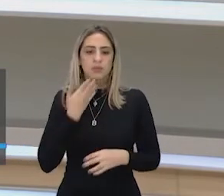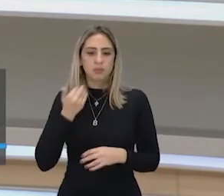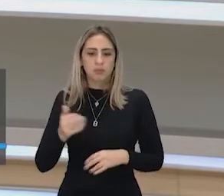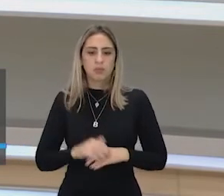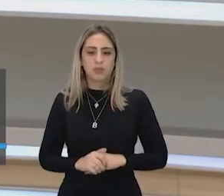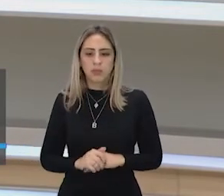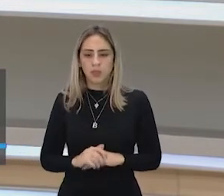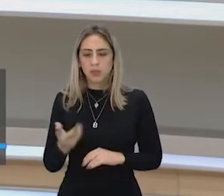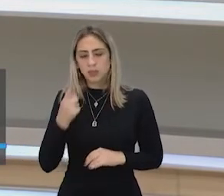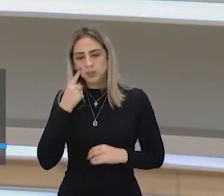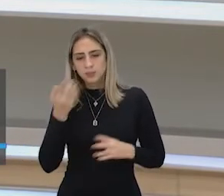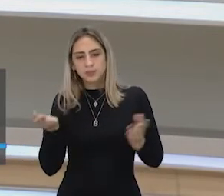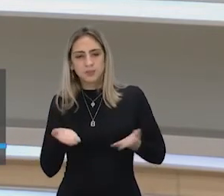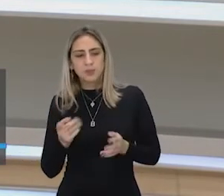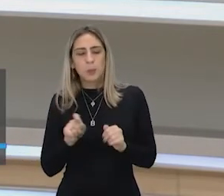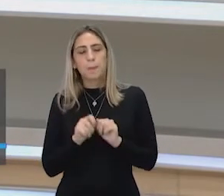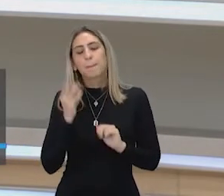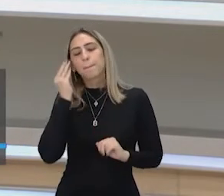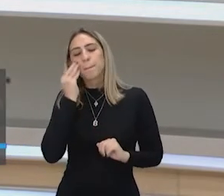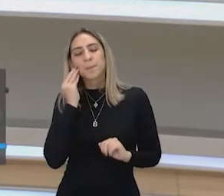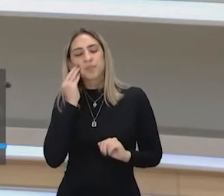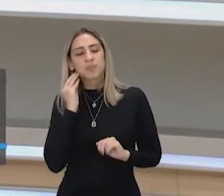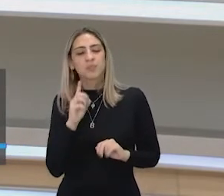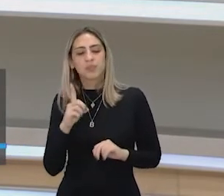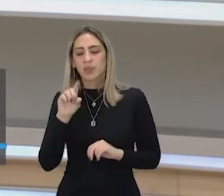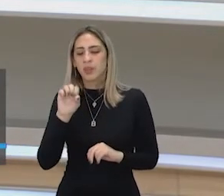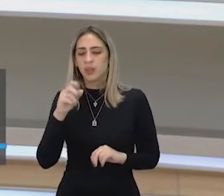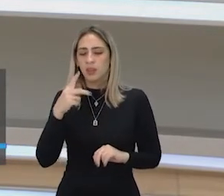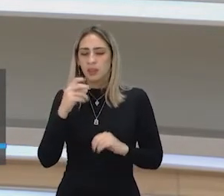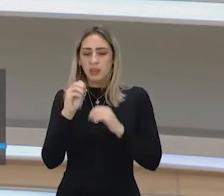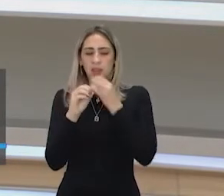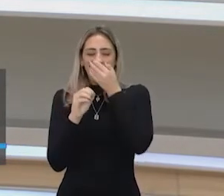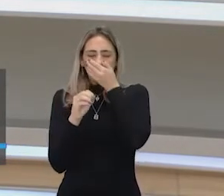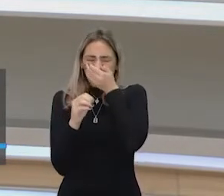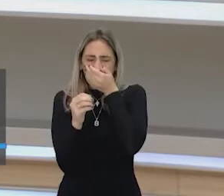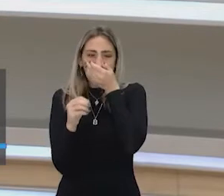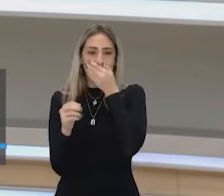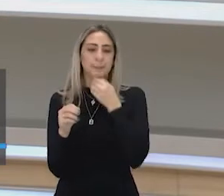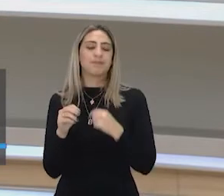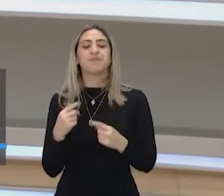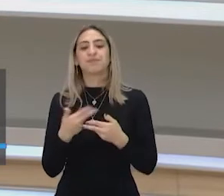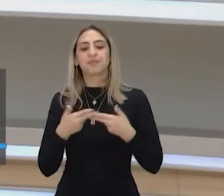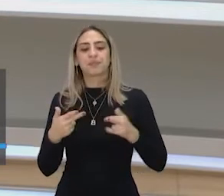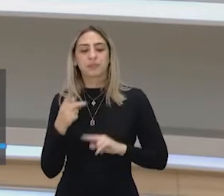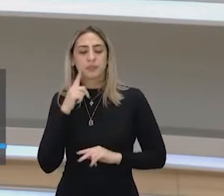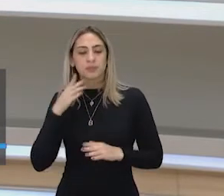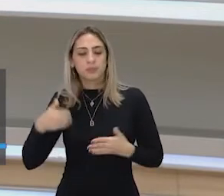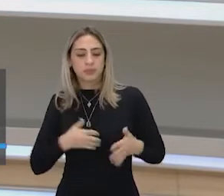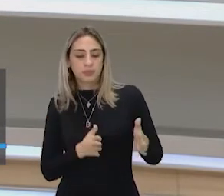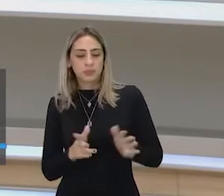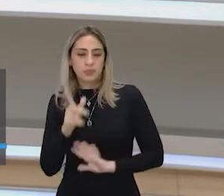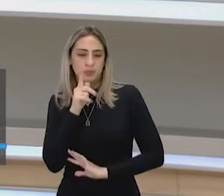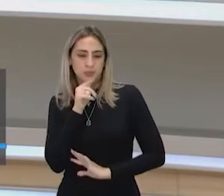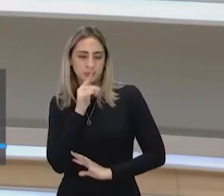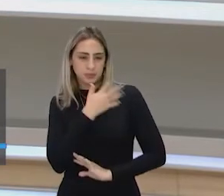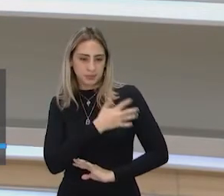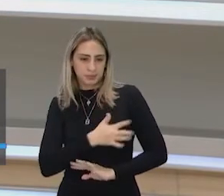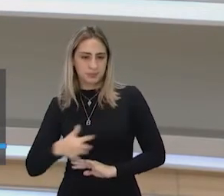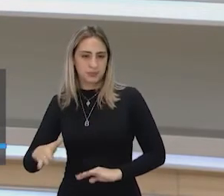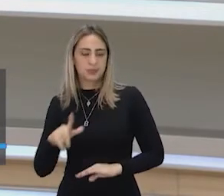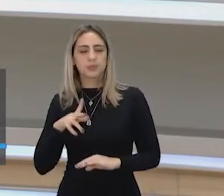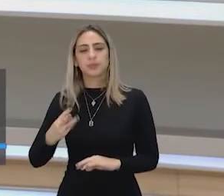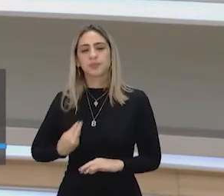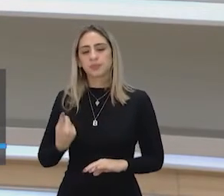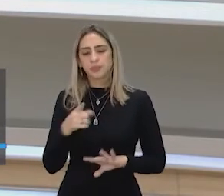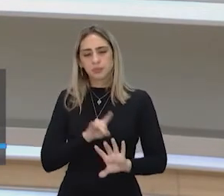vamos ver hoje. Também a gente fez um experimento de despoluição, né? A gente simulou a despoluição de um rio e a gente falou que existe